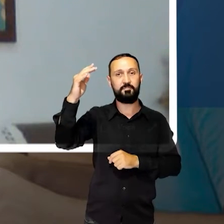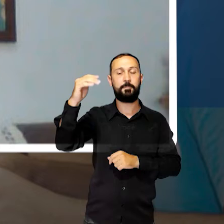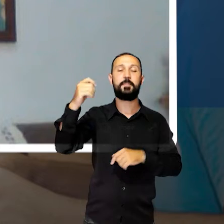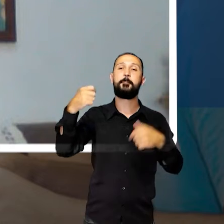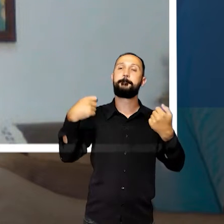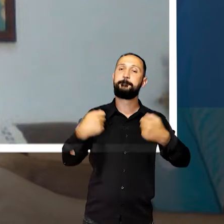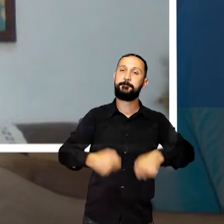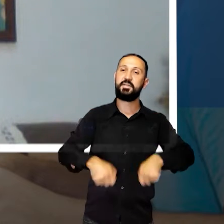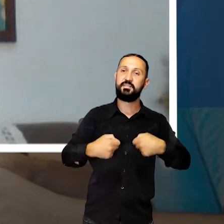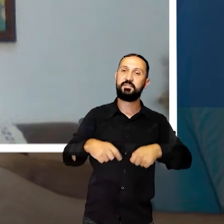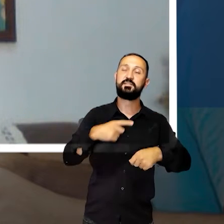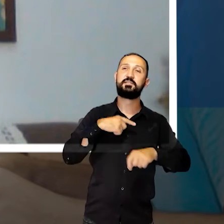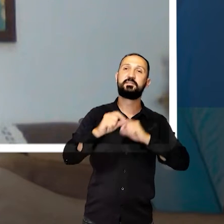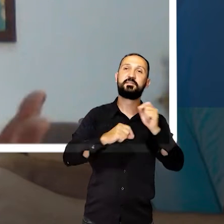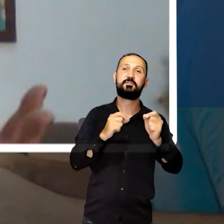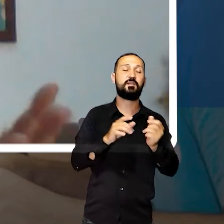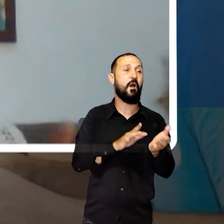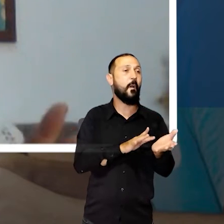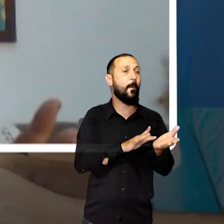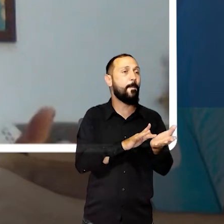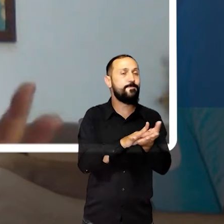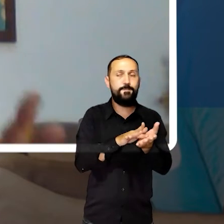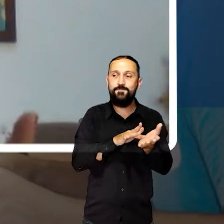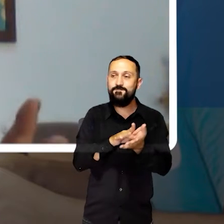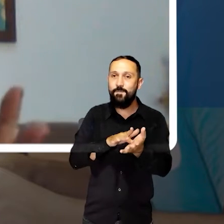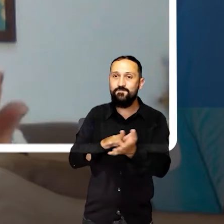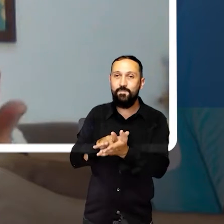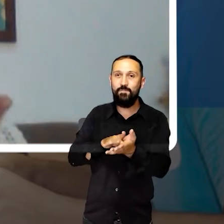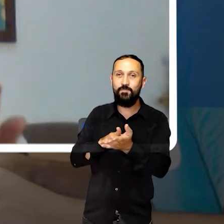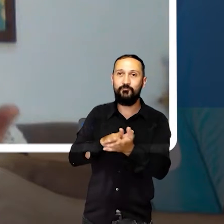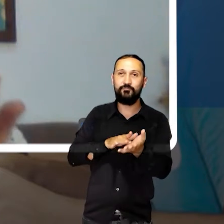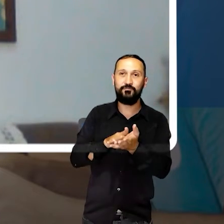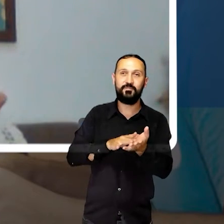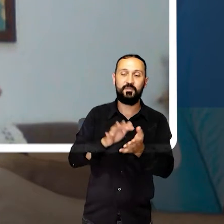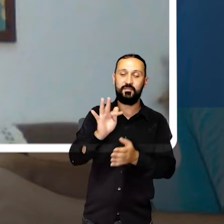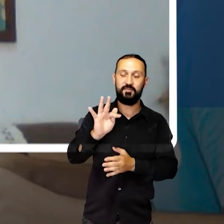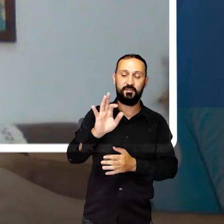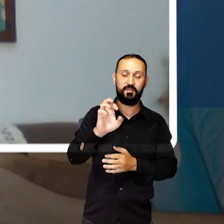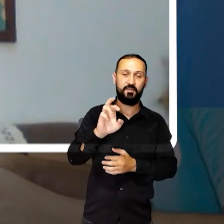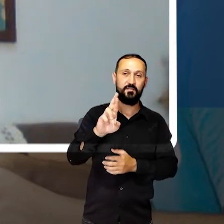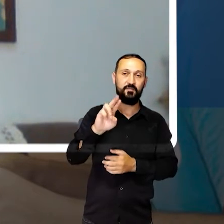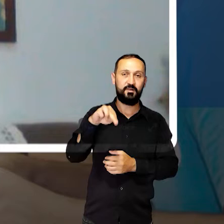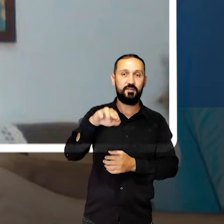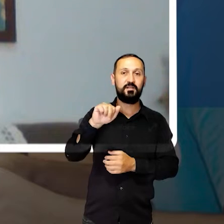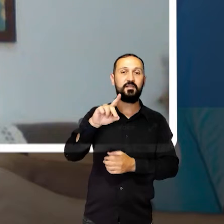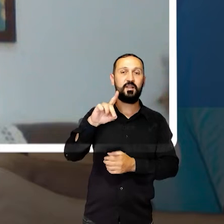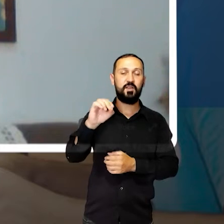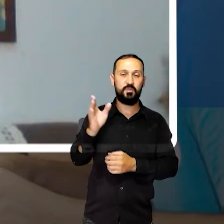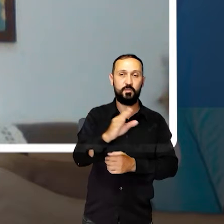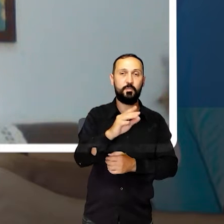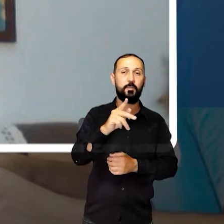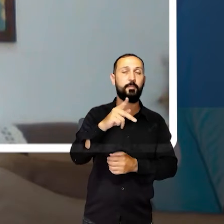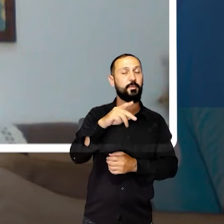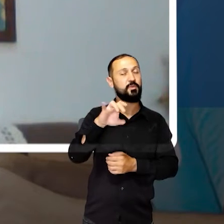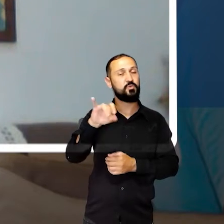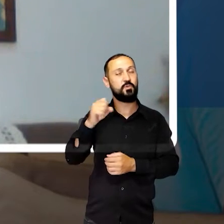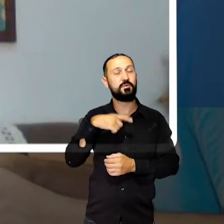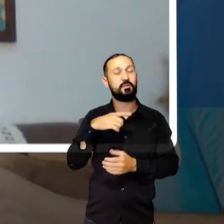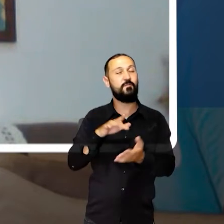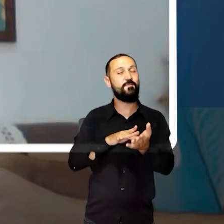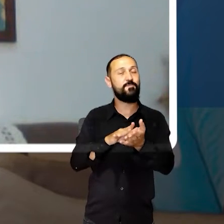É preciso ser um fingidor, como disse o Fernando Pessoa, das coisas que nós